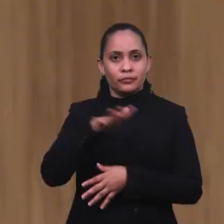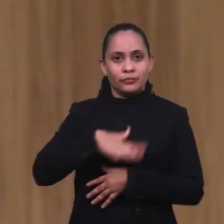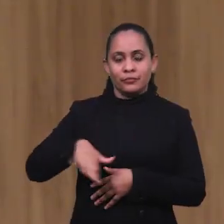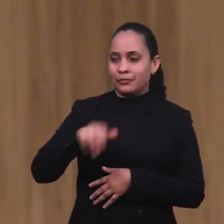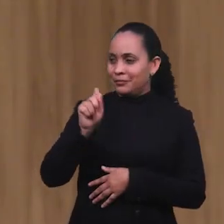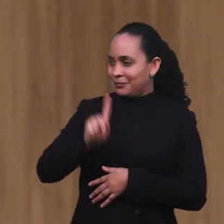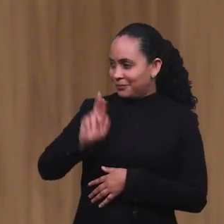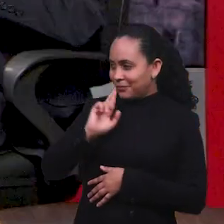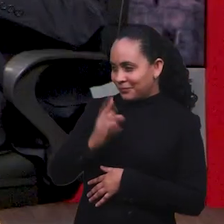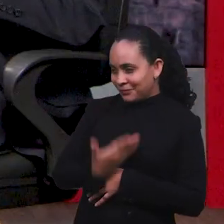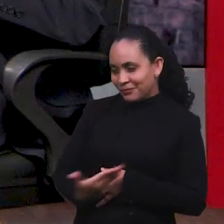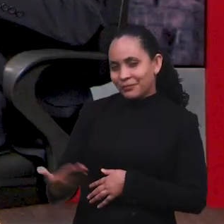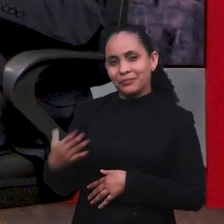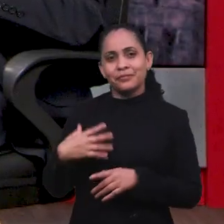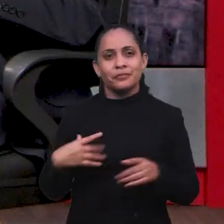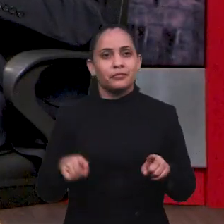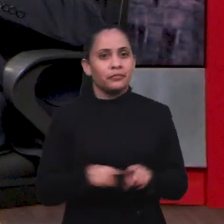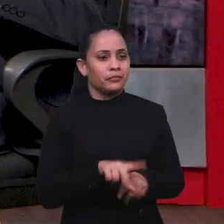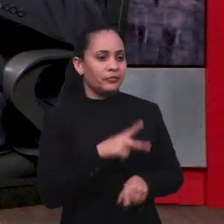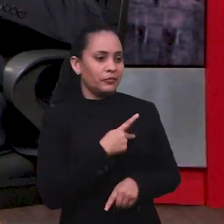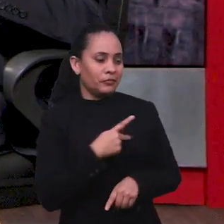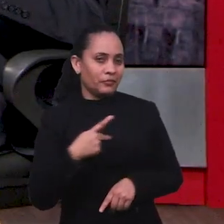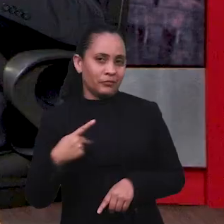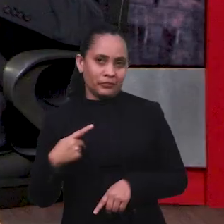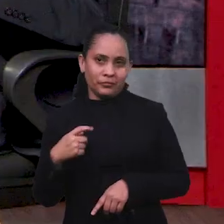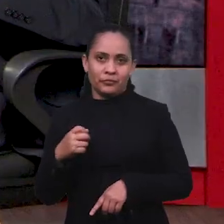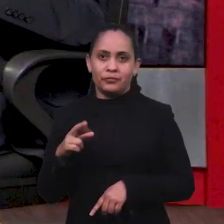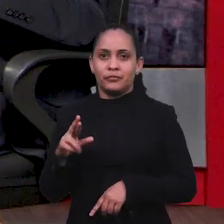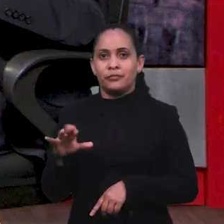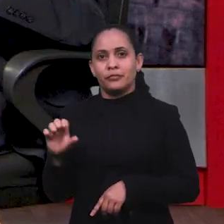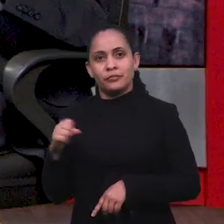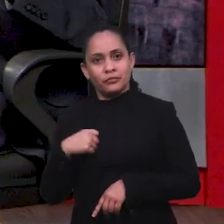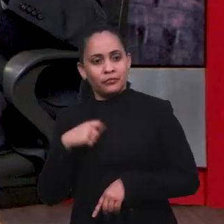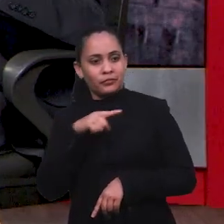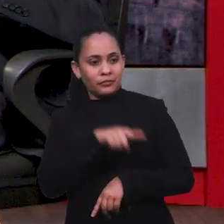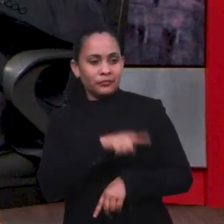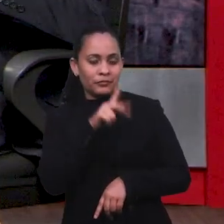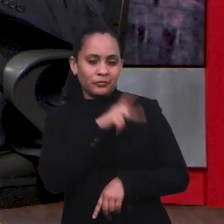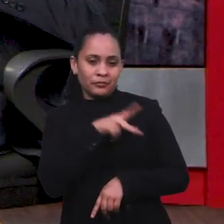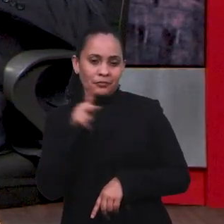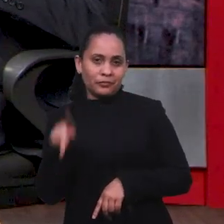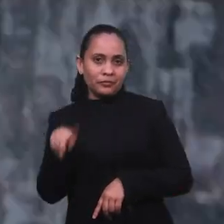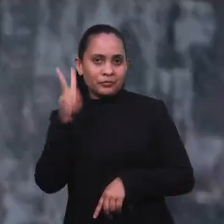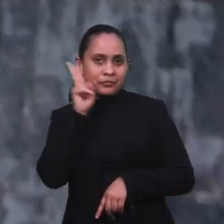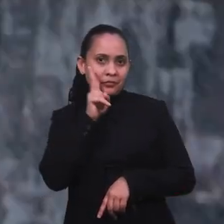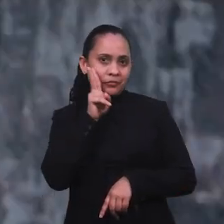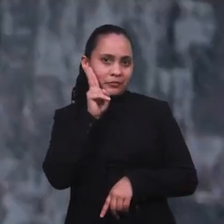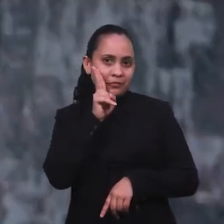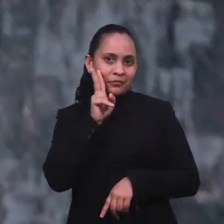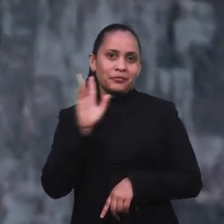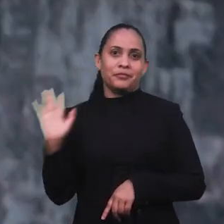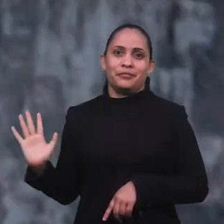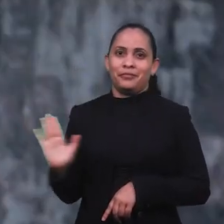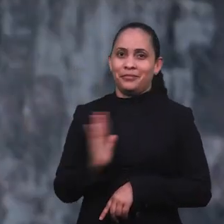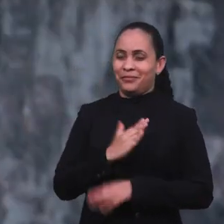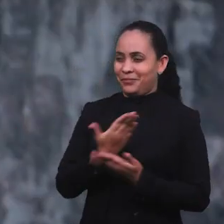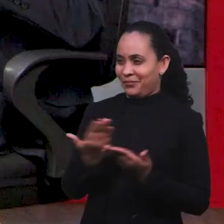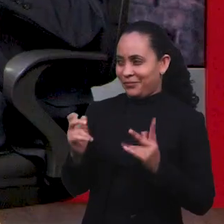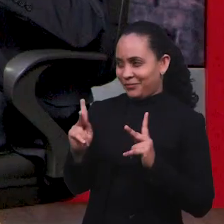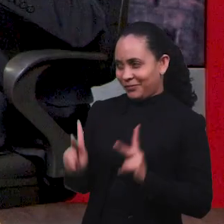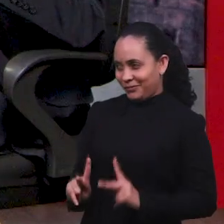Senhor, a todos. E também o pastor Serlon, historiador, professor de história. A paz, senhoras e